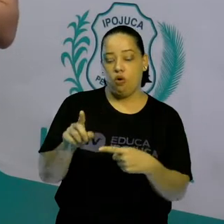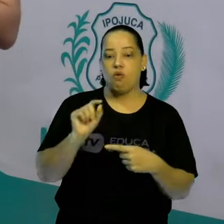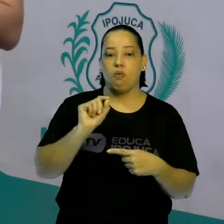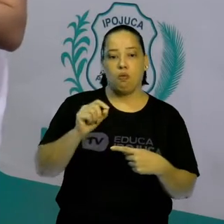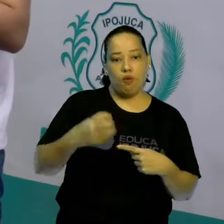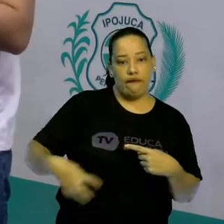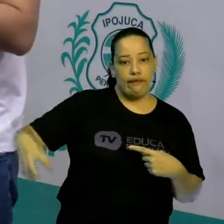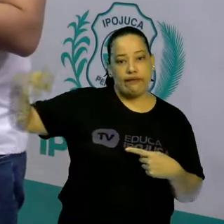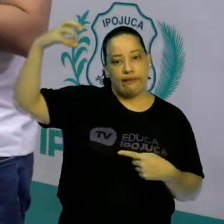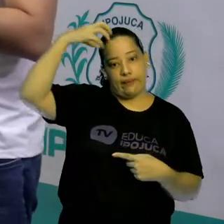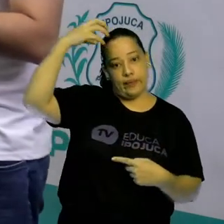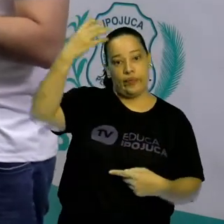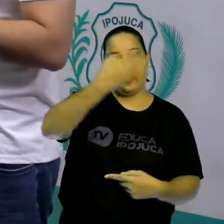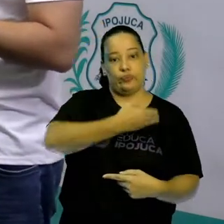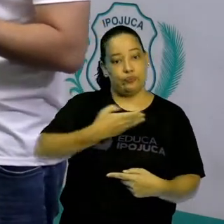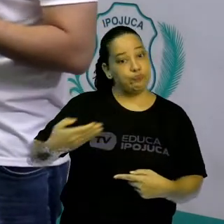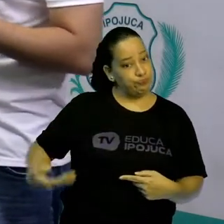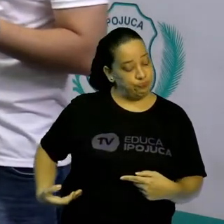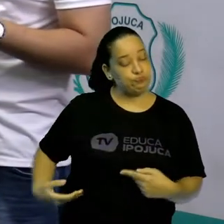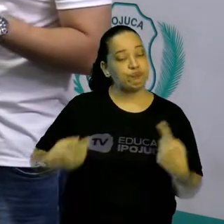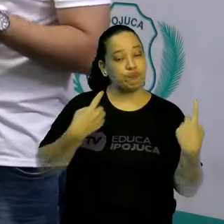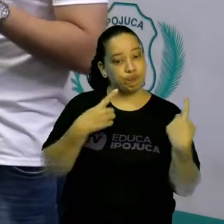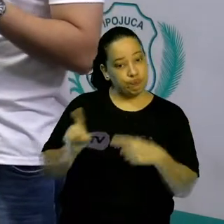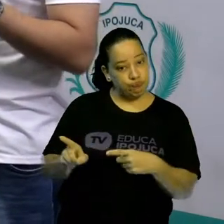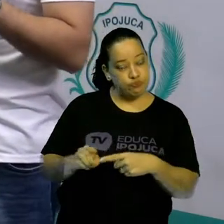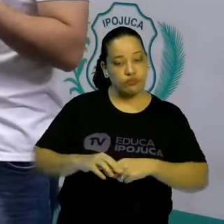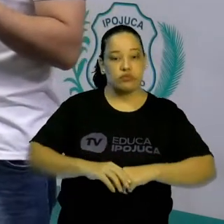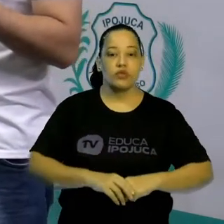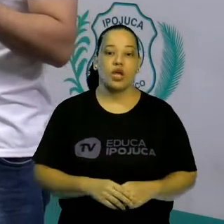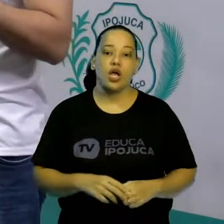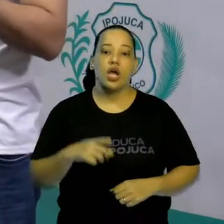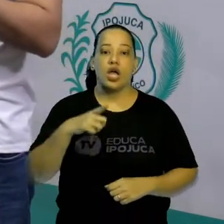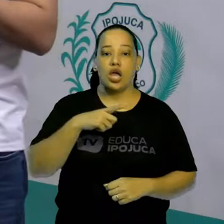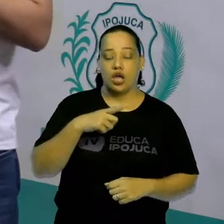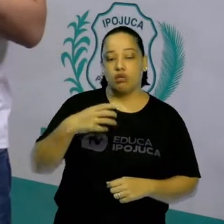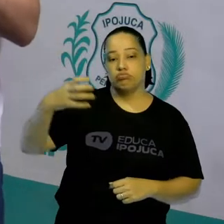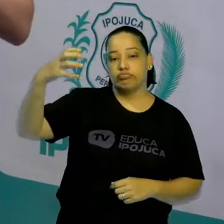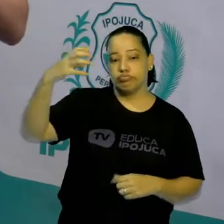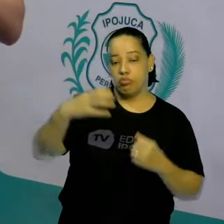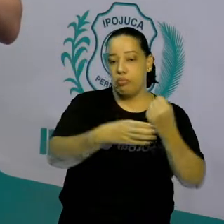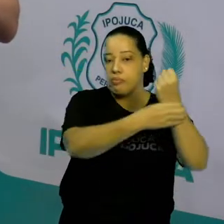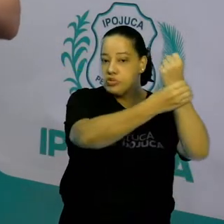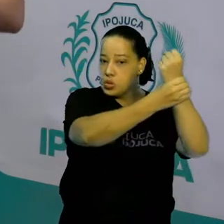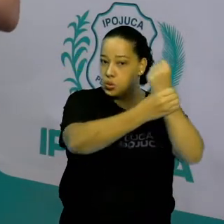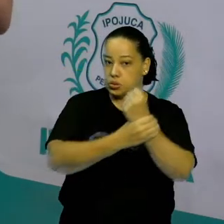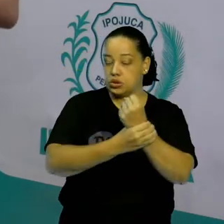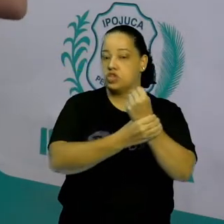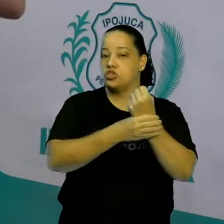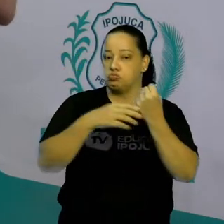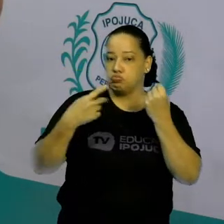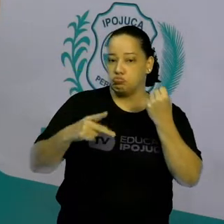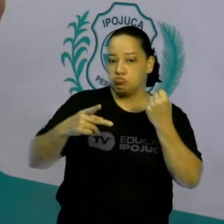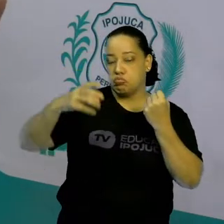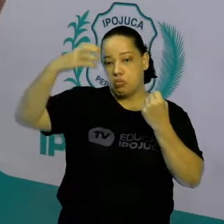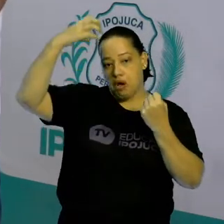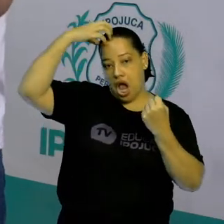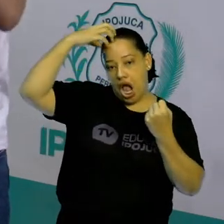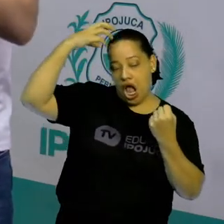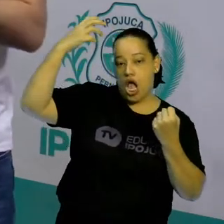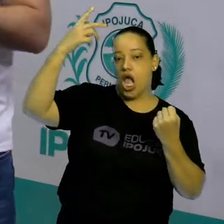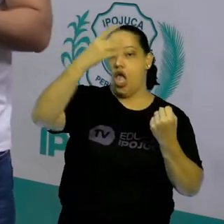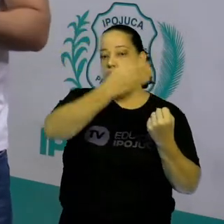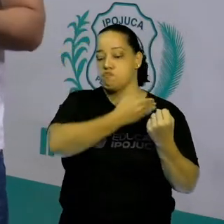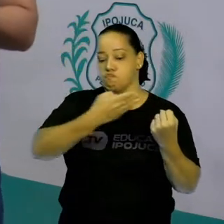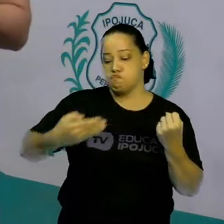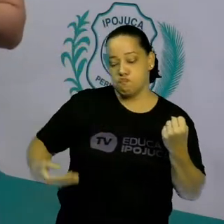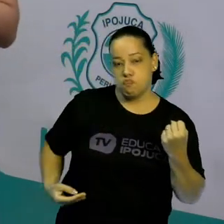monarcas, tá? Ela vai levar à dissolução do absolutismo monárquico. Então, aquele grande poder